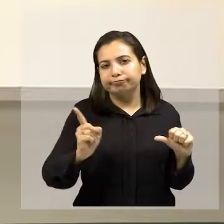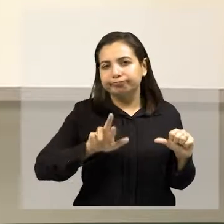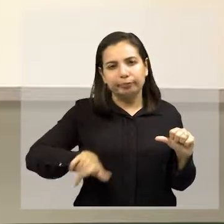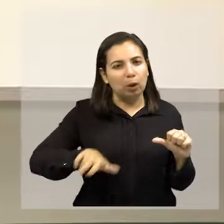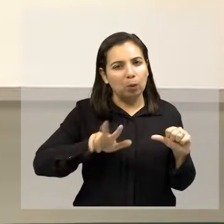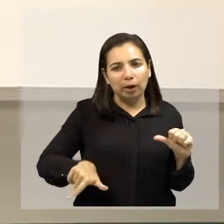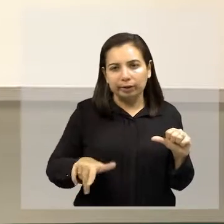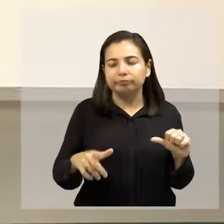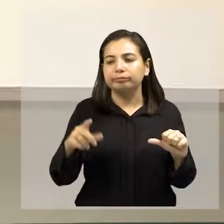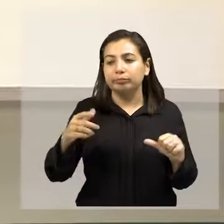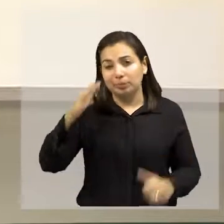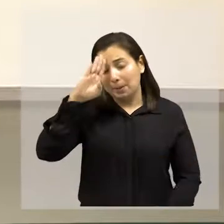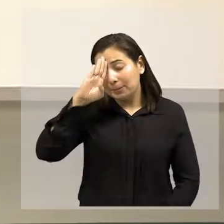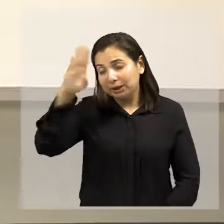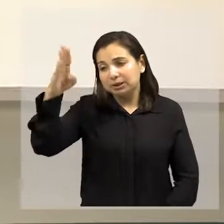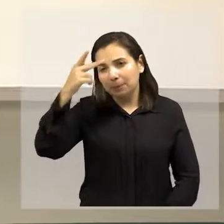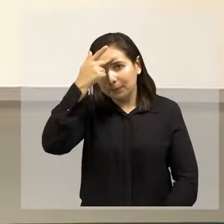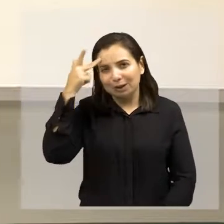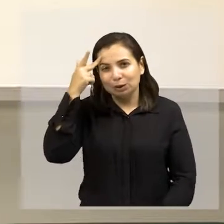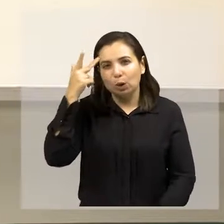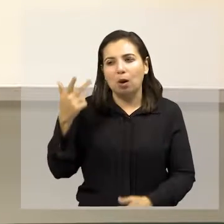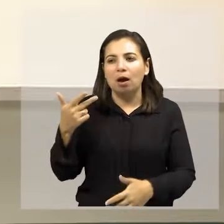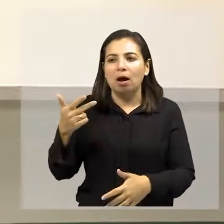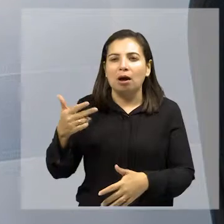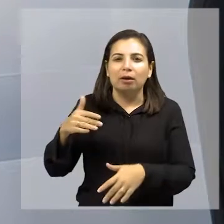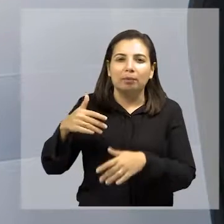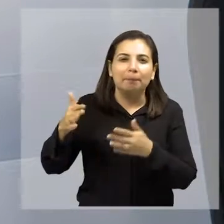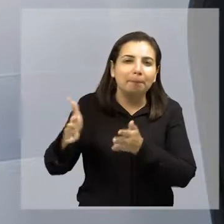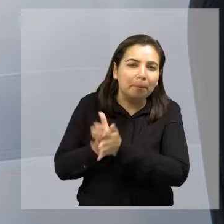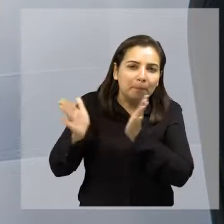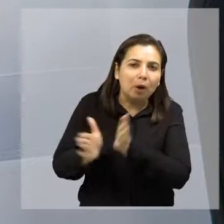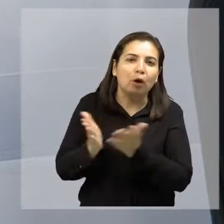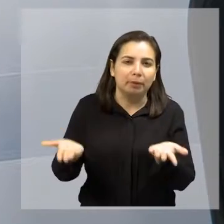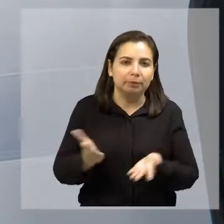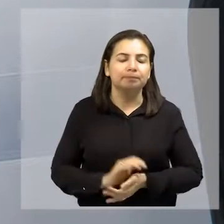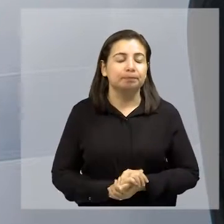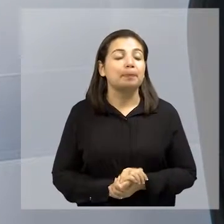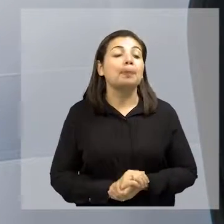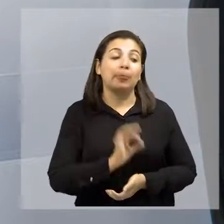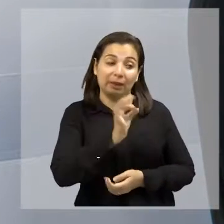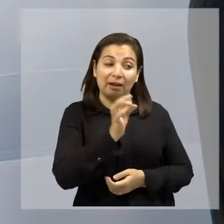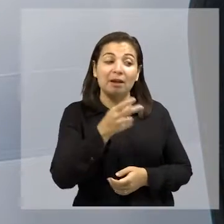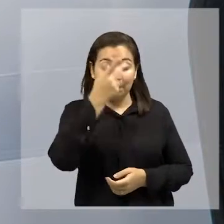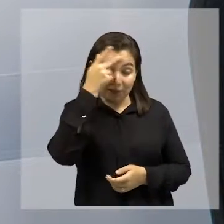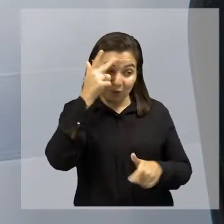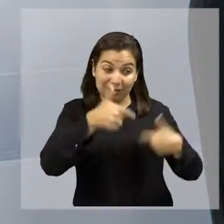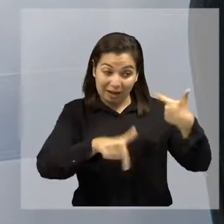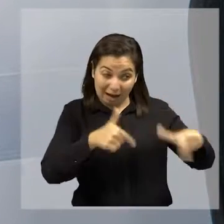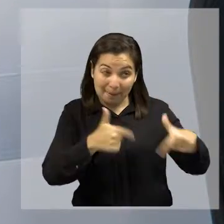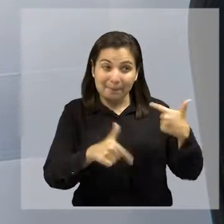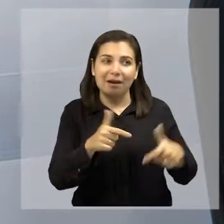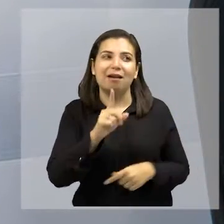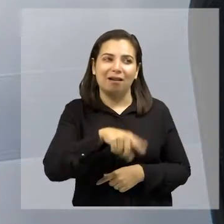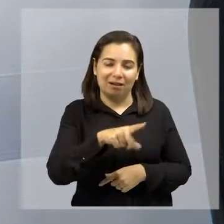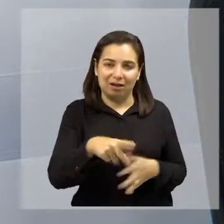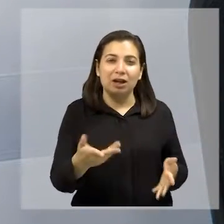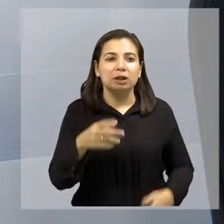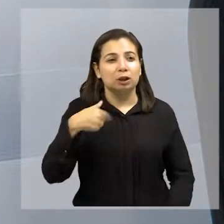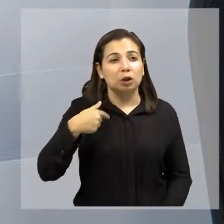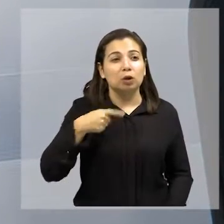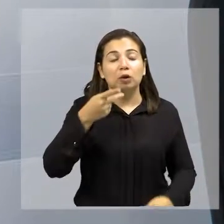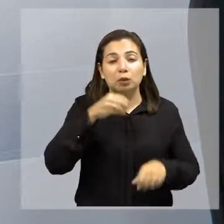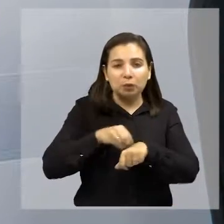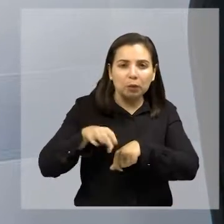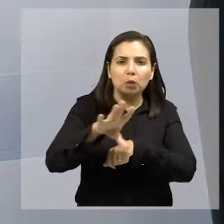cidadãs, principalmente os mais pobres? Não, para os trabalhadores não é. Na verdade, o que está em jogo, quero deixar claro aqui para o cidadão, a cidadã que nos